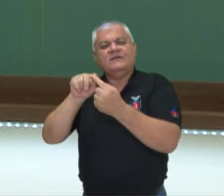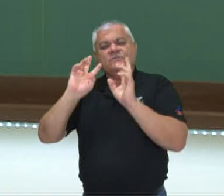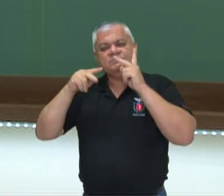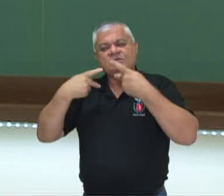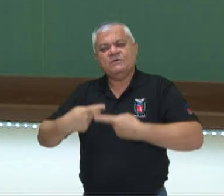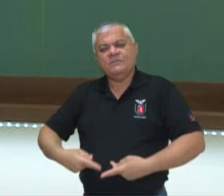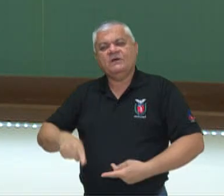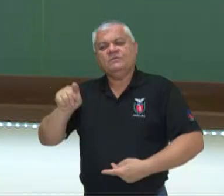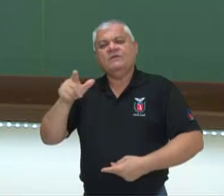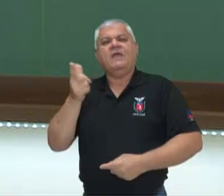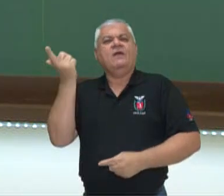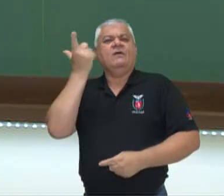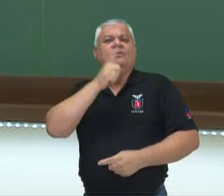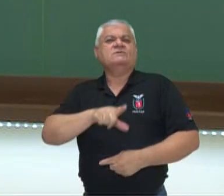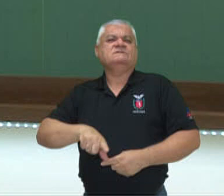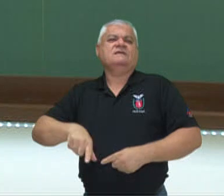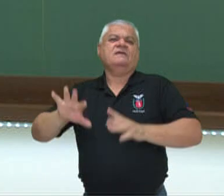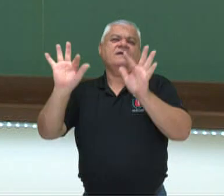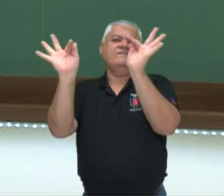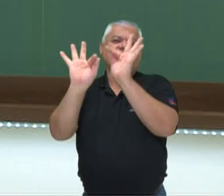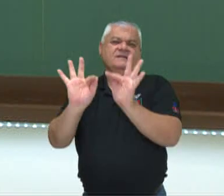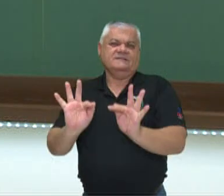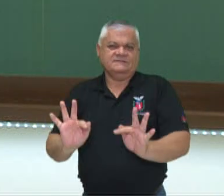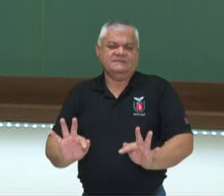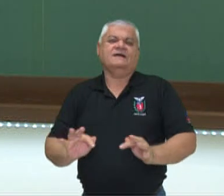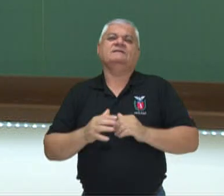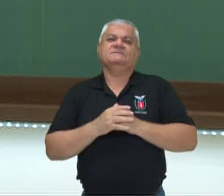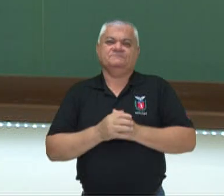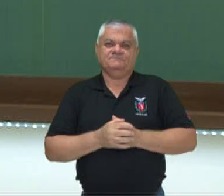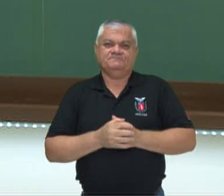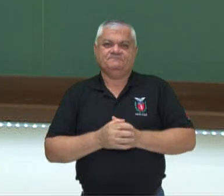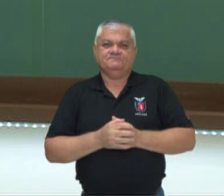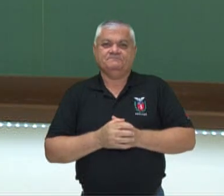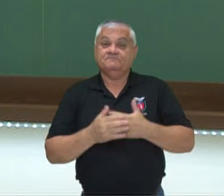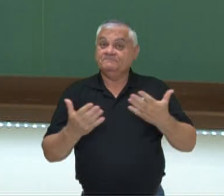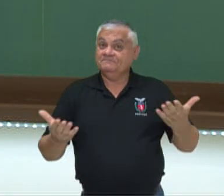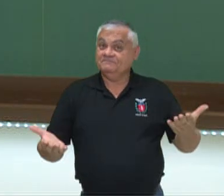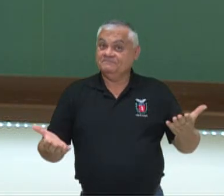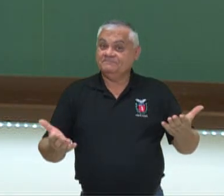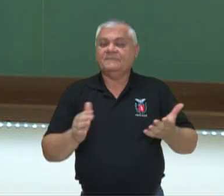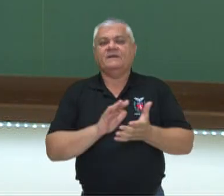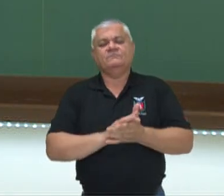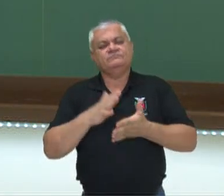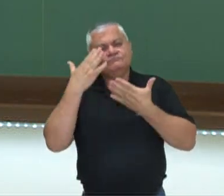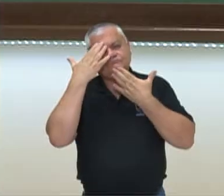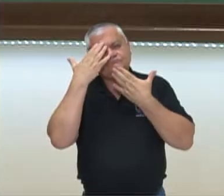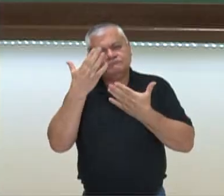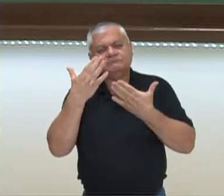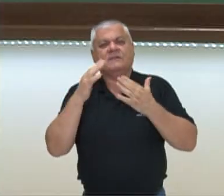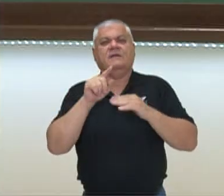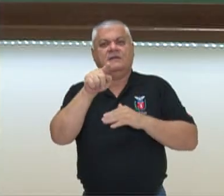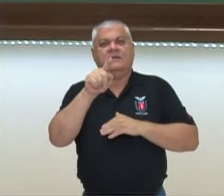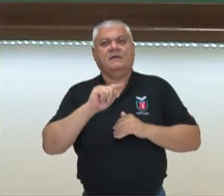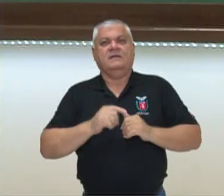é atingir a eudaimonia, a felicidade. Então, pessoal, agradeço